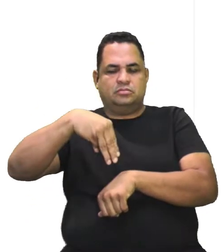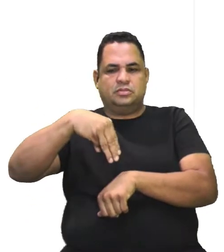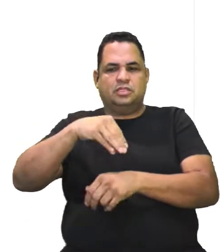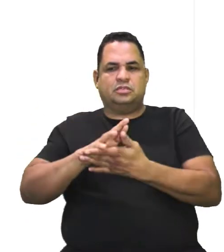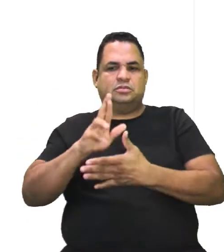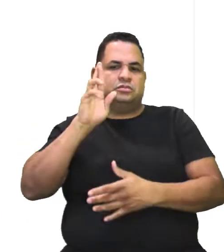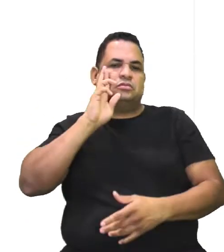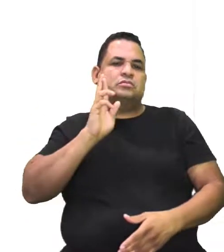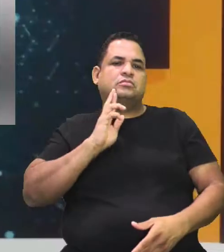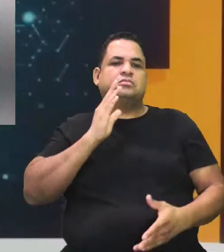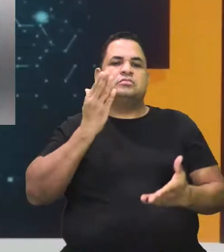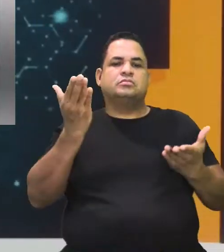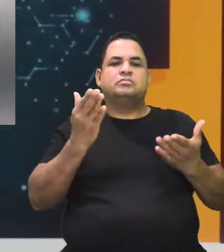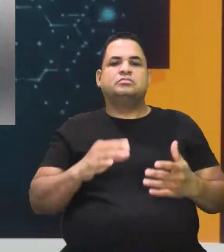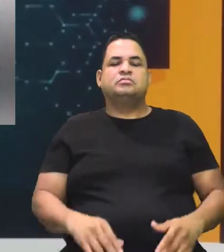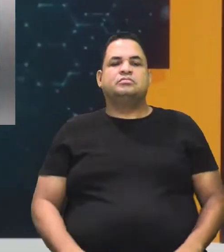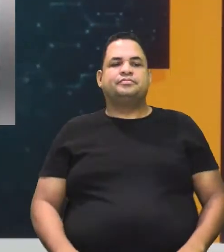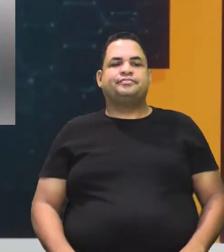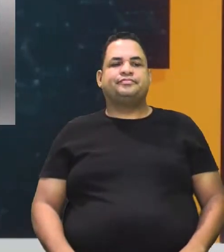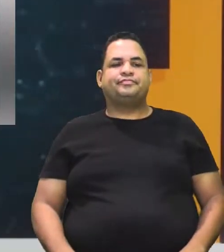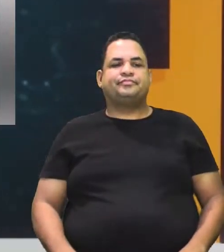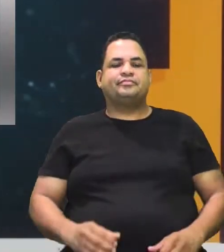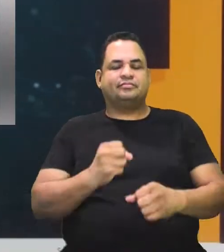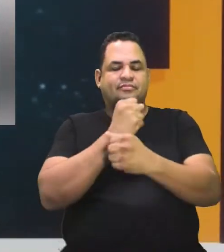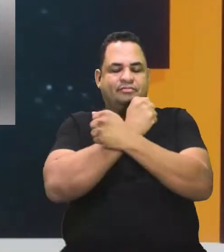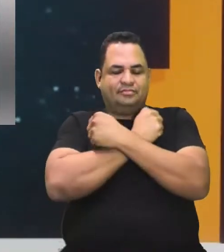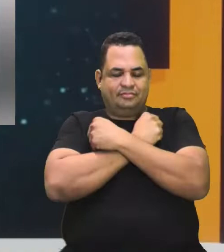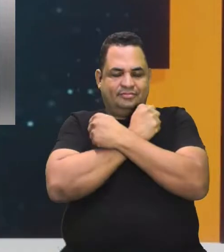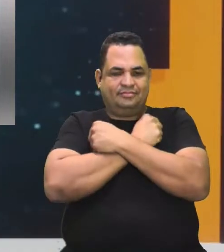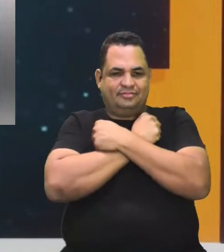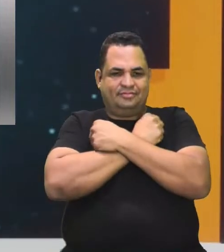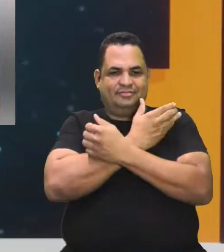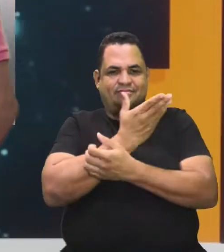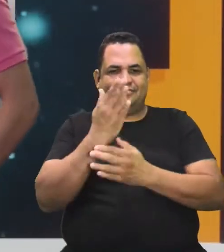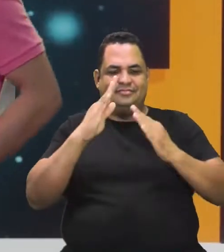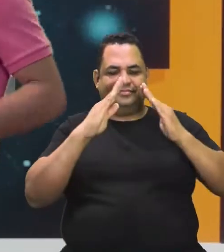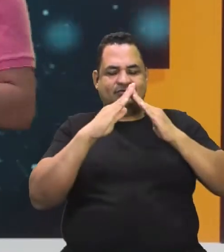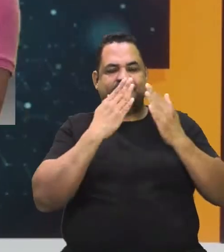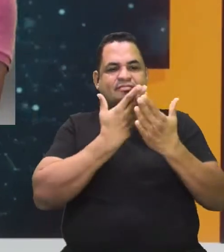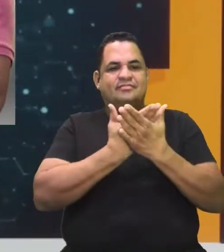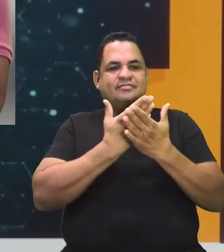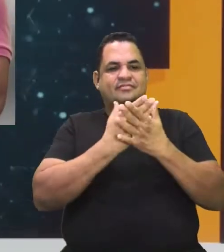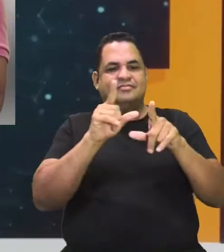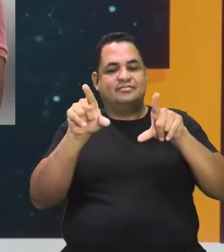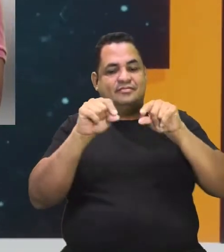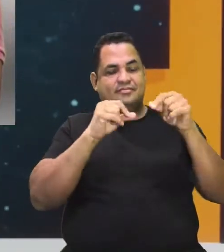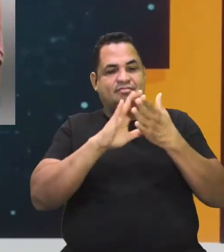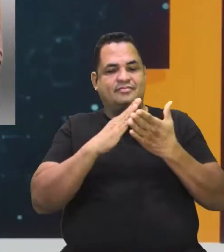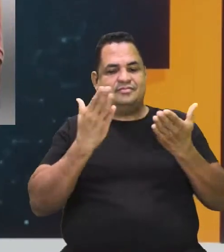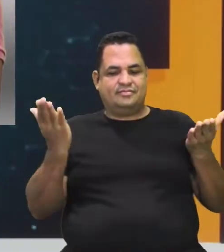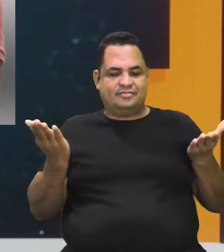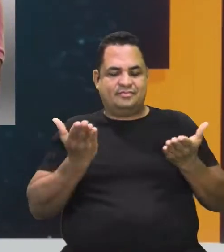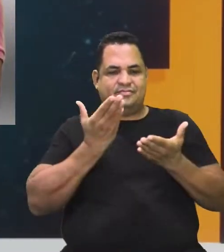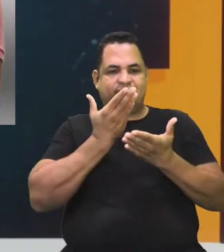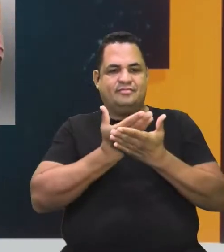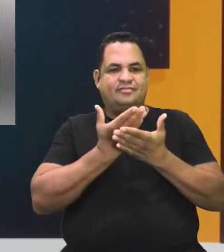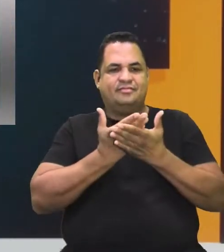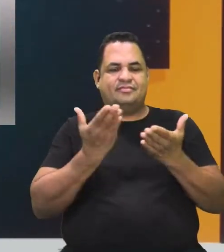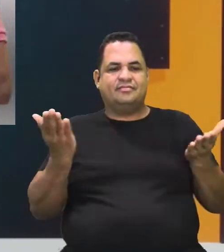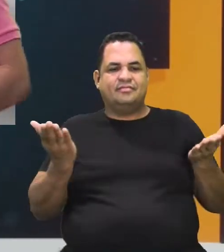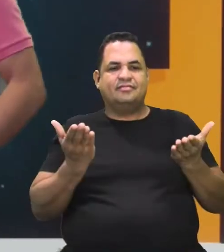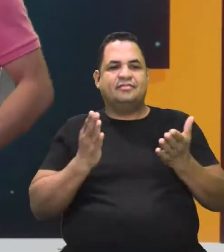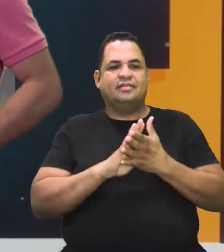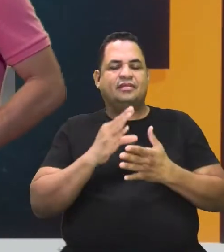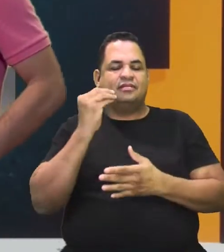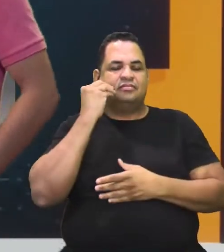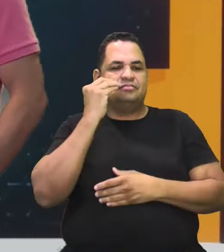Marques, Rondônia. Então, olha aqui, aquele abraço, né, para nossa escola escolhida da aula de hoje e aquele